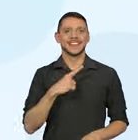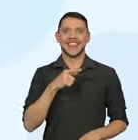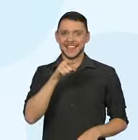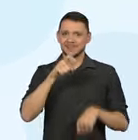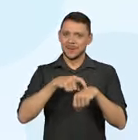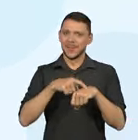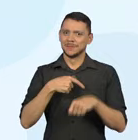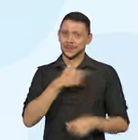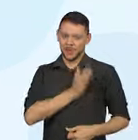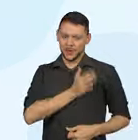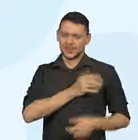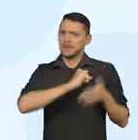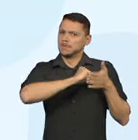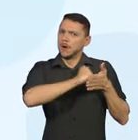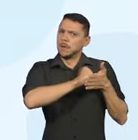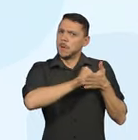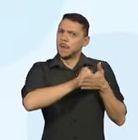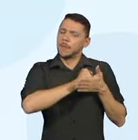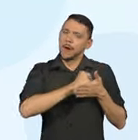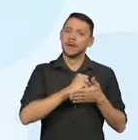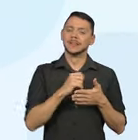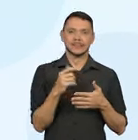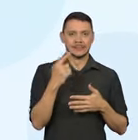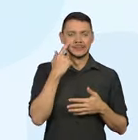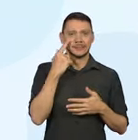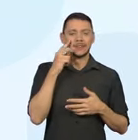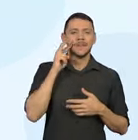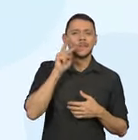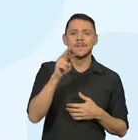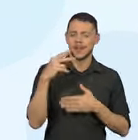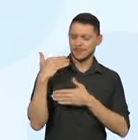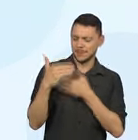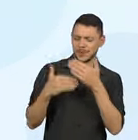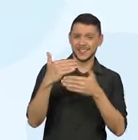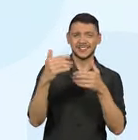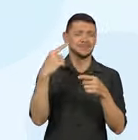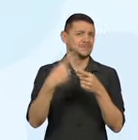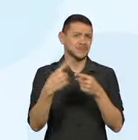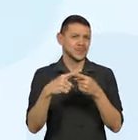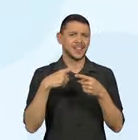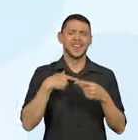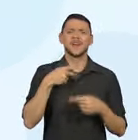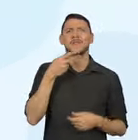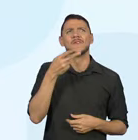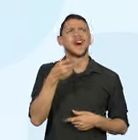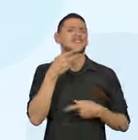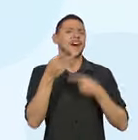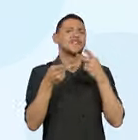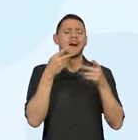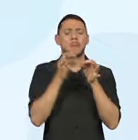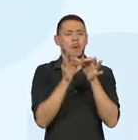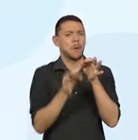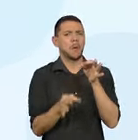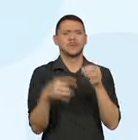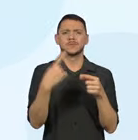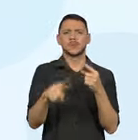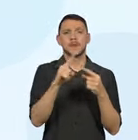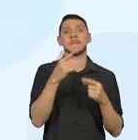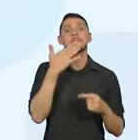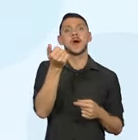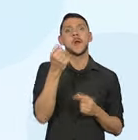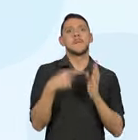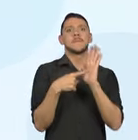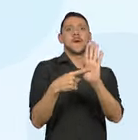hein? Vamos visualizar esse processo? Porque mais que eu falar e explicar, é legal eu mostrar, tá bom? Já anota esse nome aqui que vocês vão